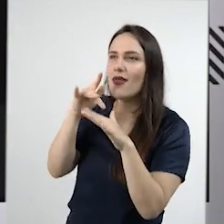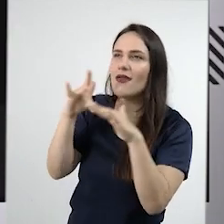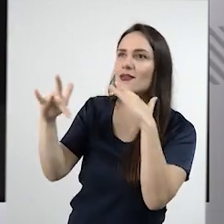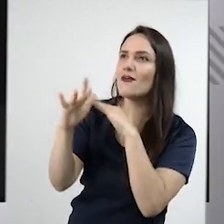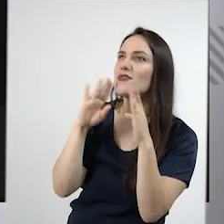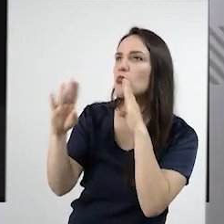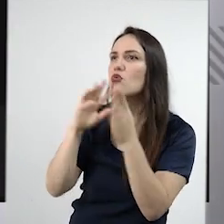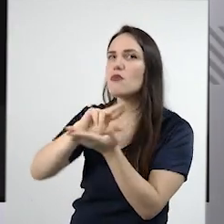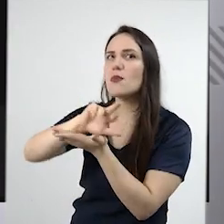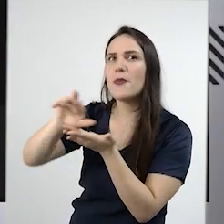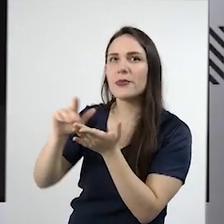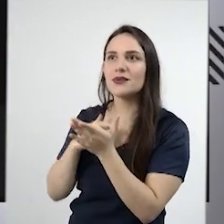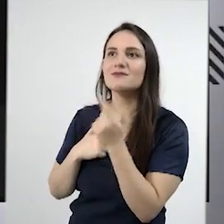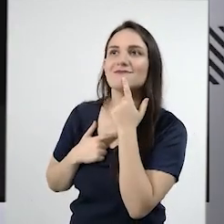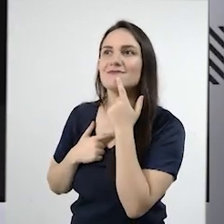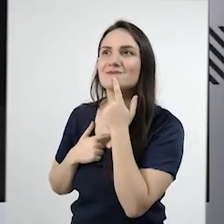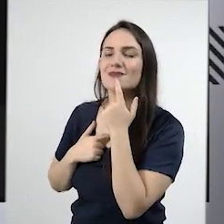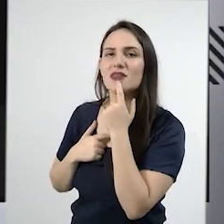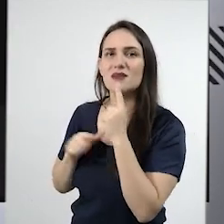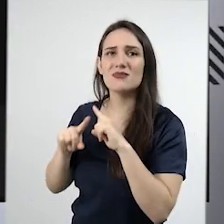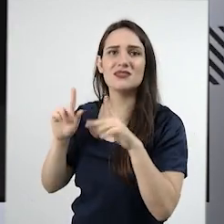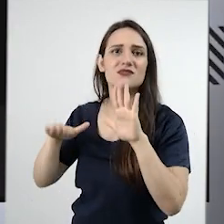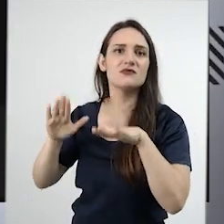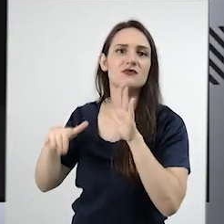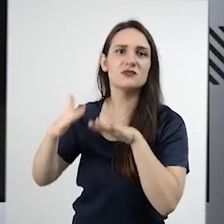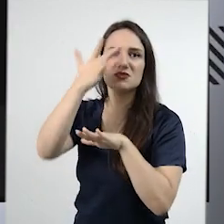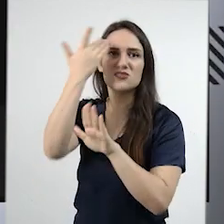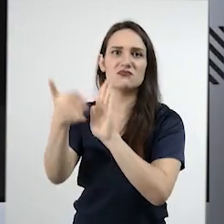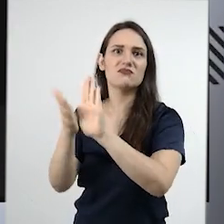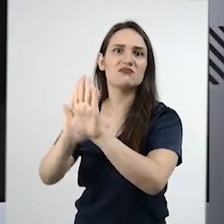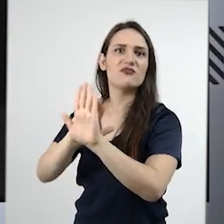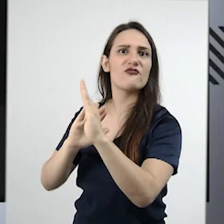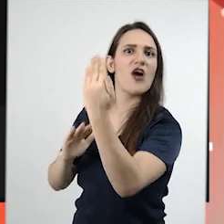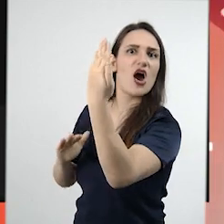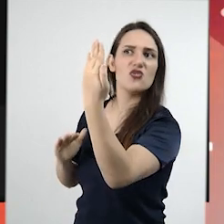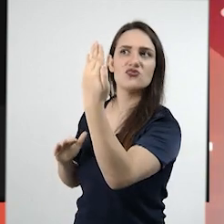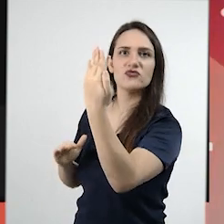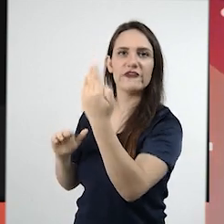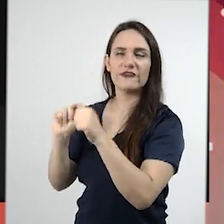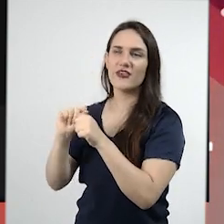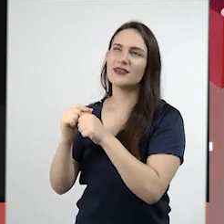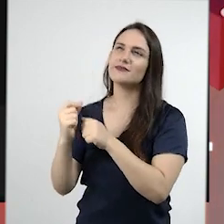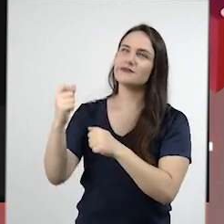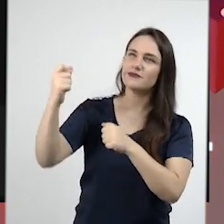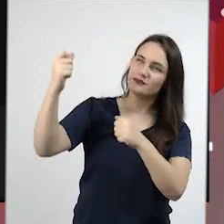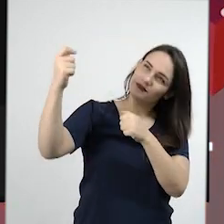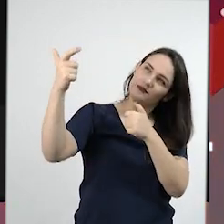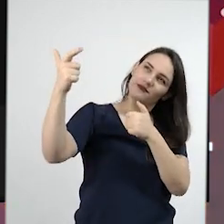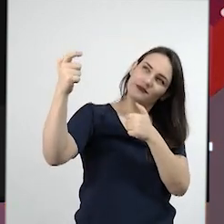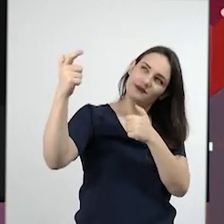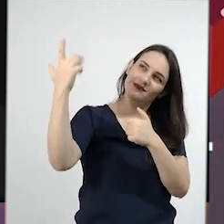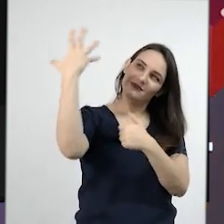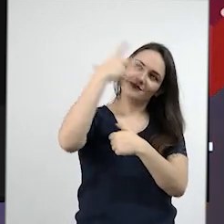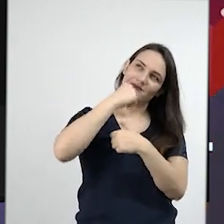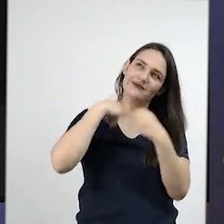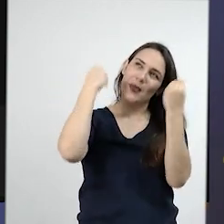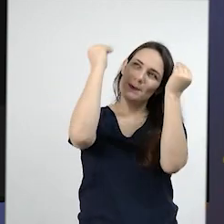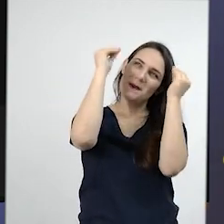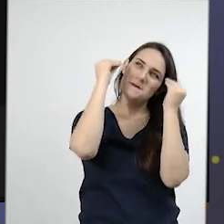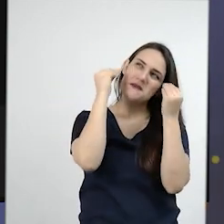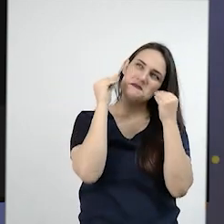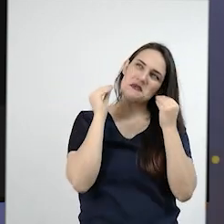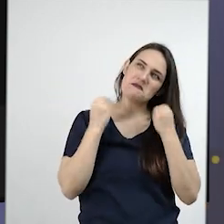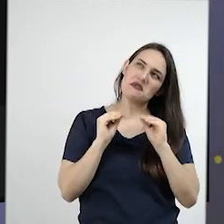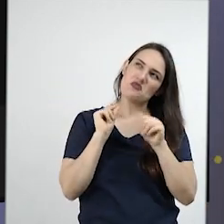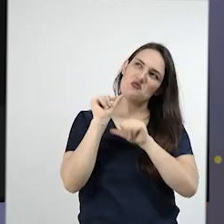situação fake, né? Muita gente posta uma vida que não tem, faz uma selfie com uma maquiagem que na verdade não põe um